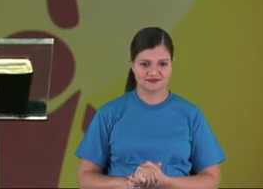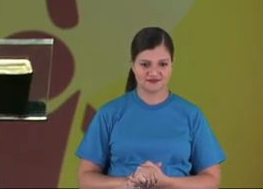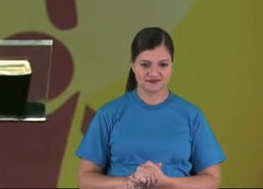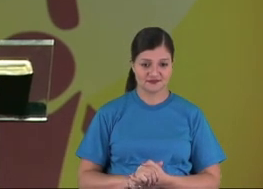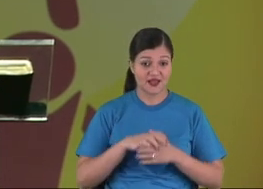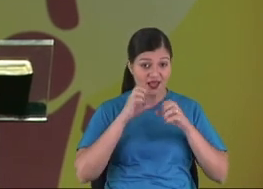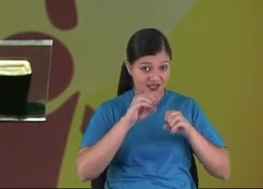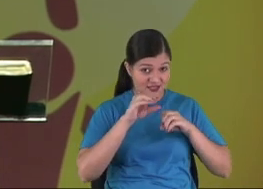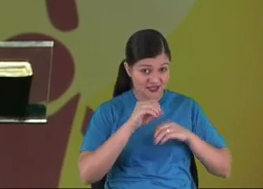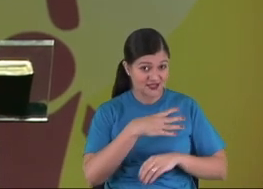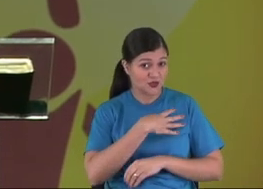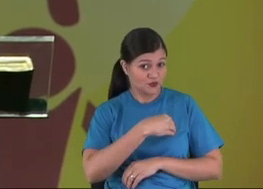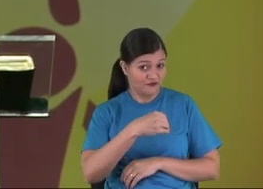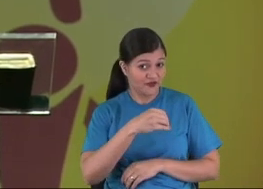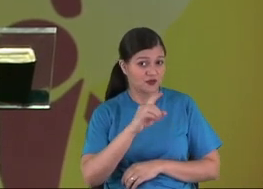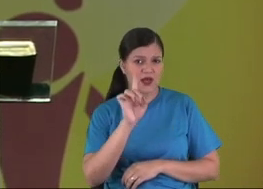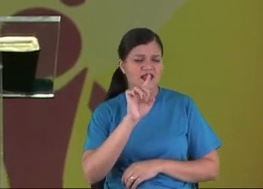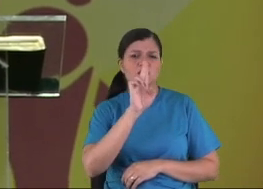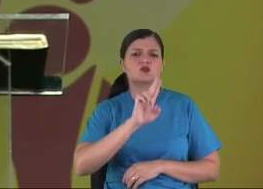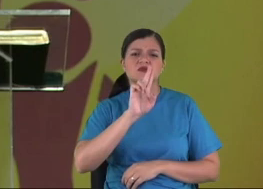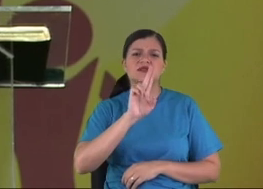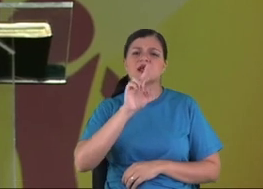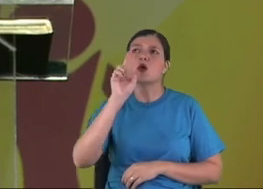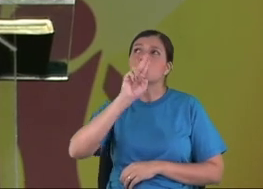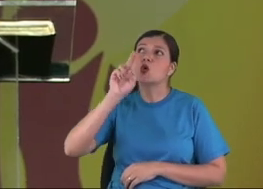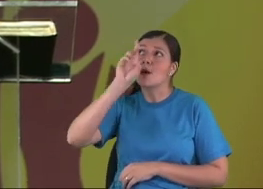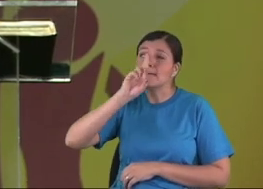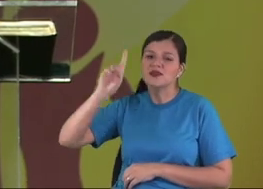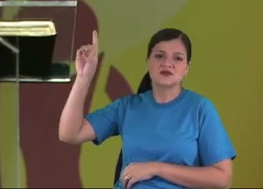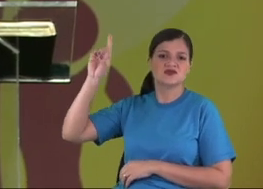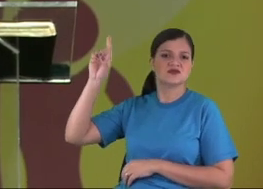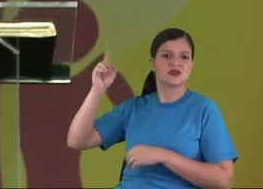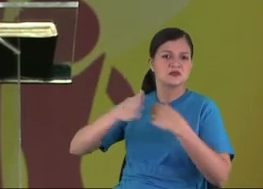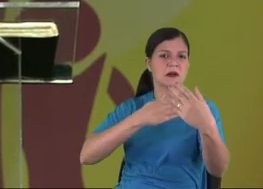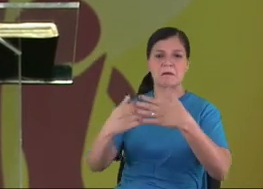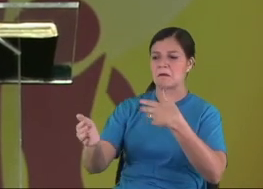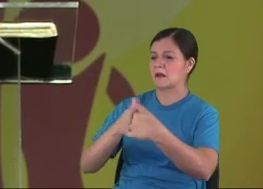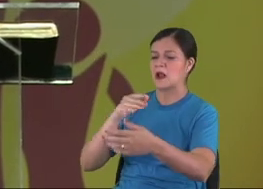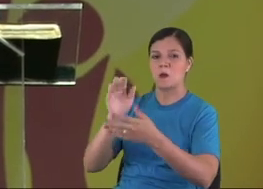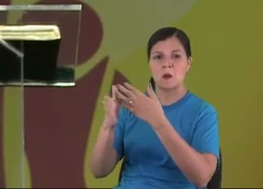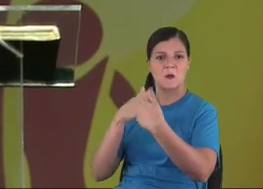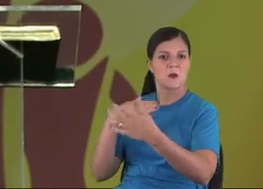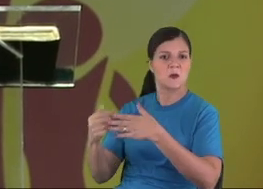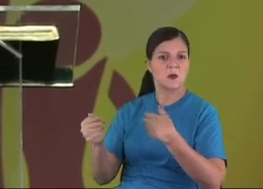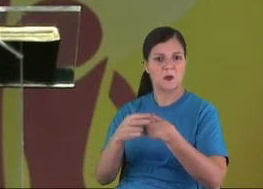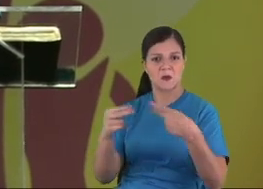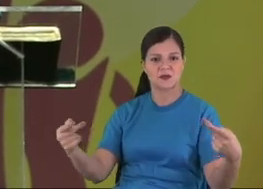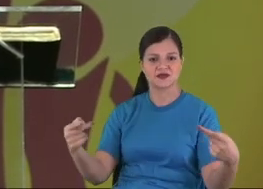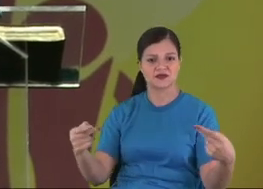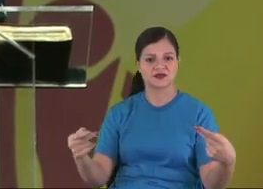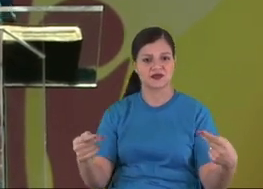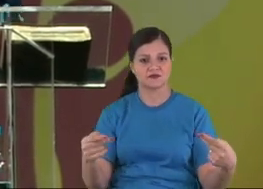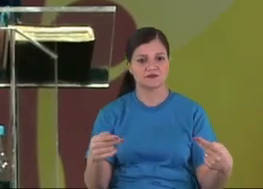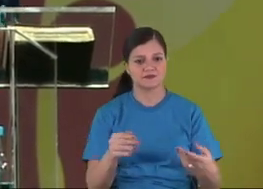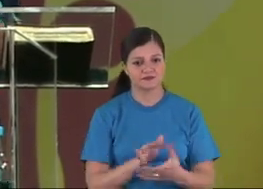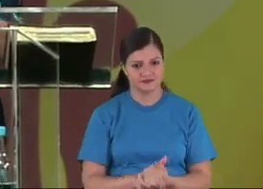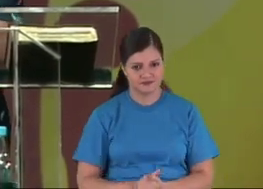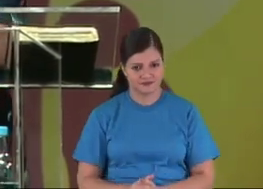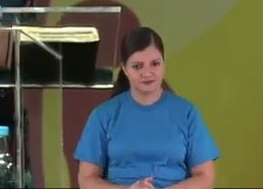E ensine o seu filho a não usar o nome de Deus em vão. Isso para algumas mães vai ser uma luta. Eu estou falando só com os